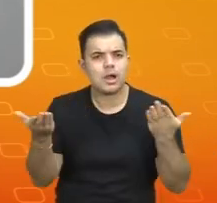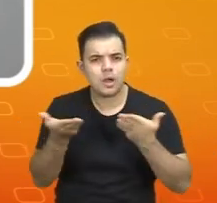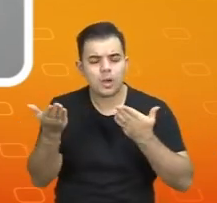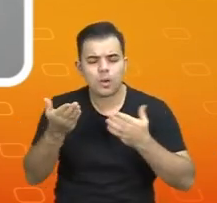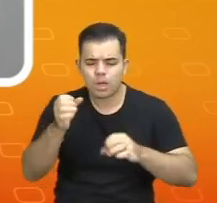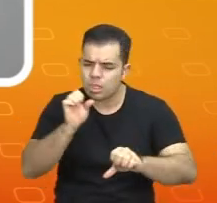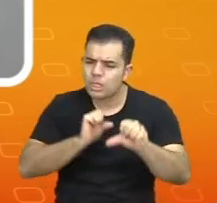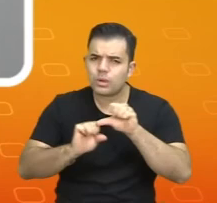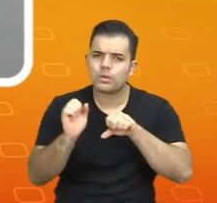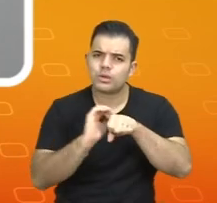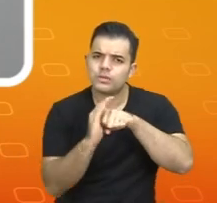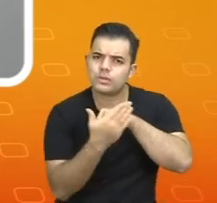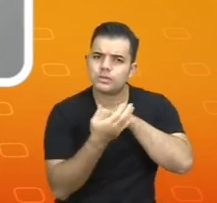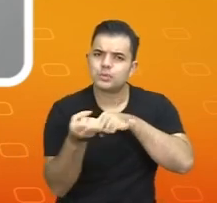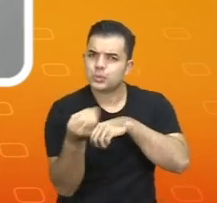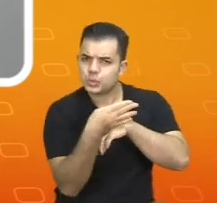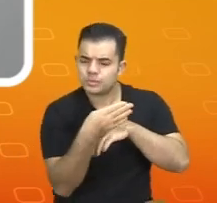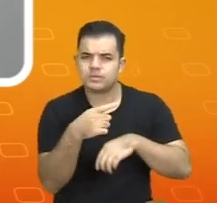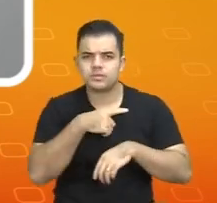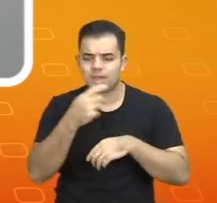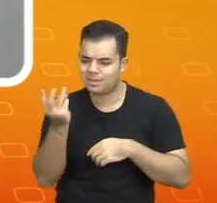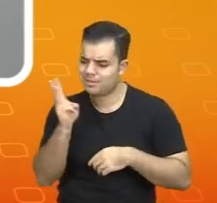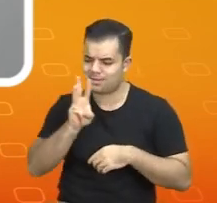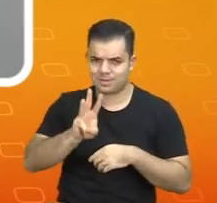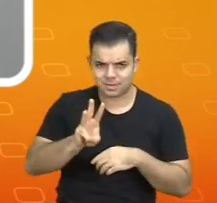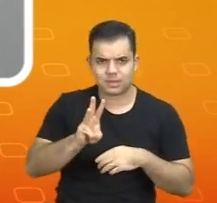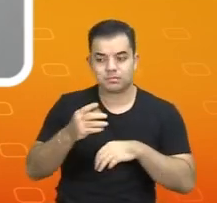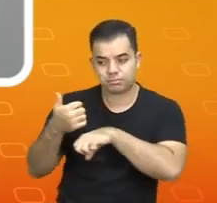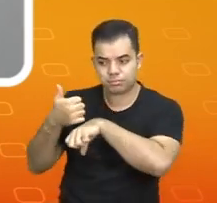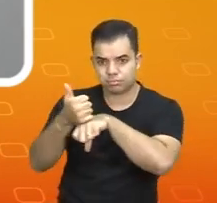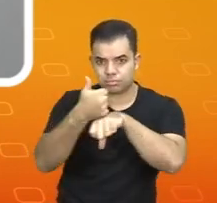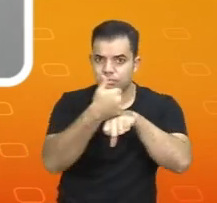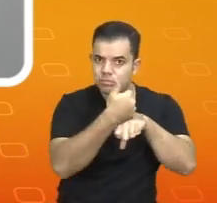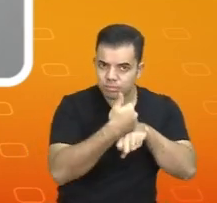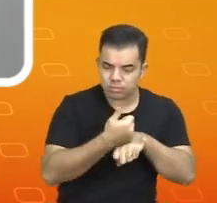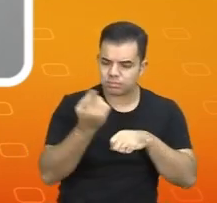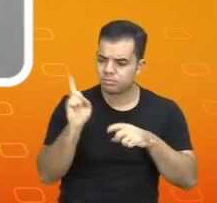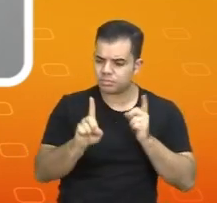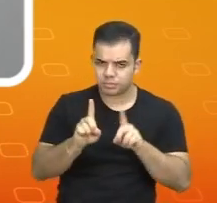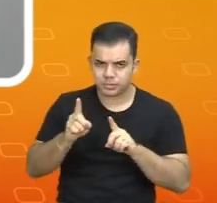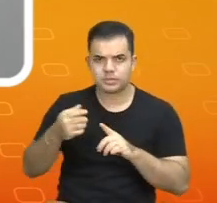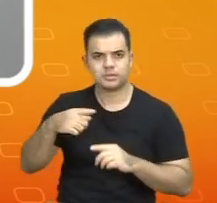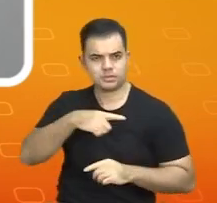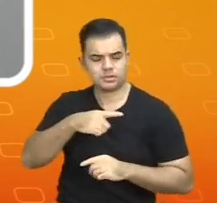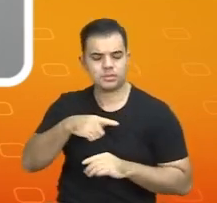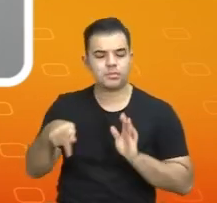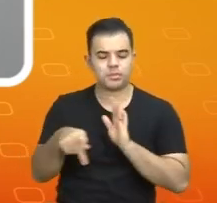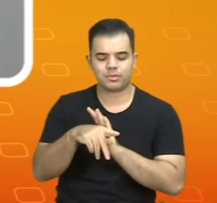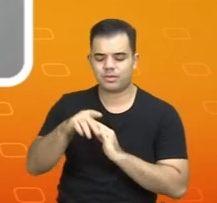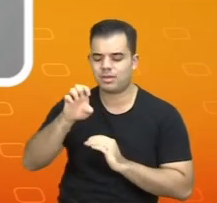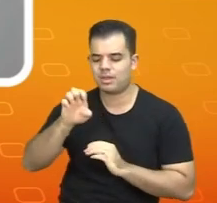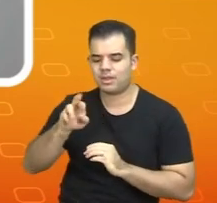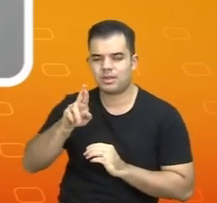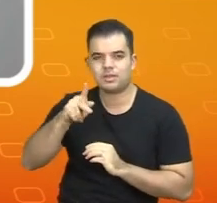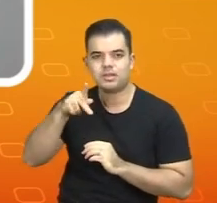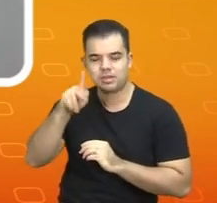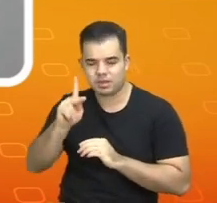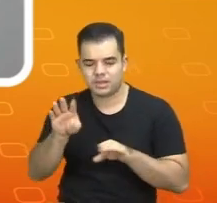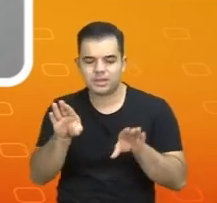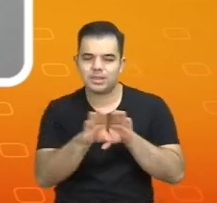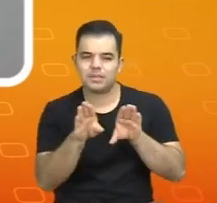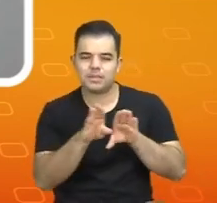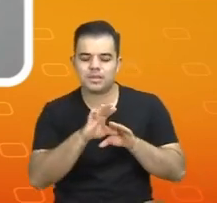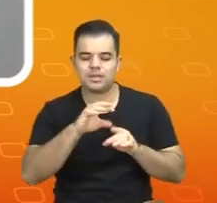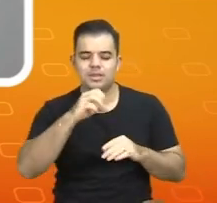trará, temos aqui três dos mais renomados profissionais do mercado. São eles: Eric Soares, o Irá Moreno